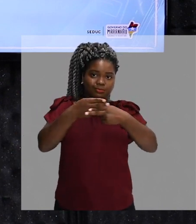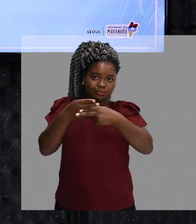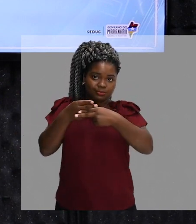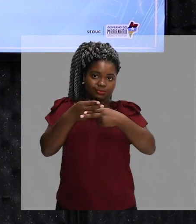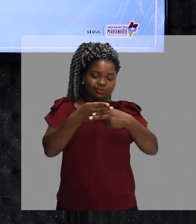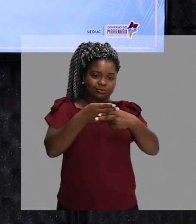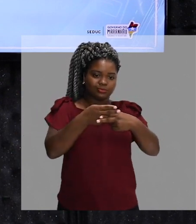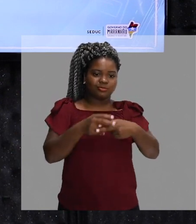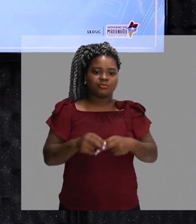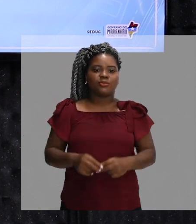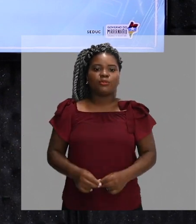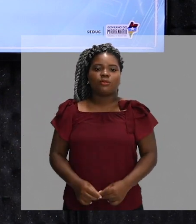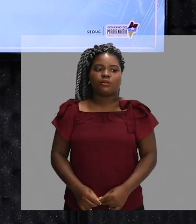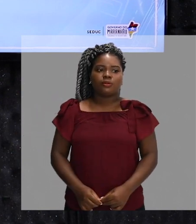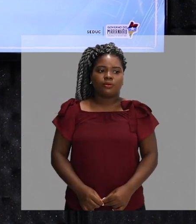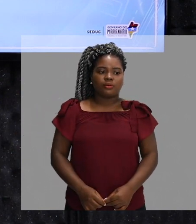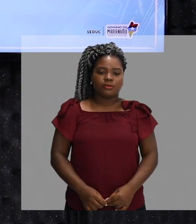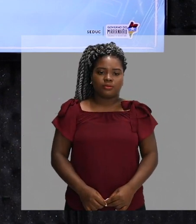sensoriamento remoto.